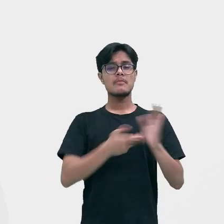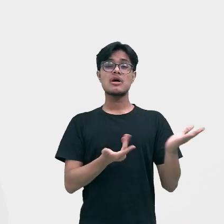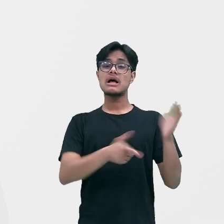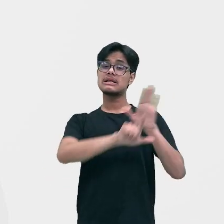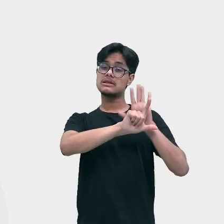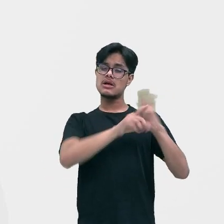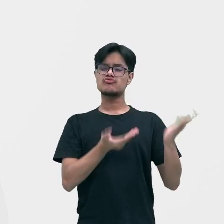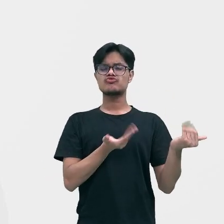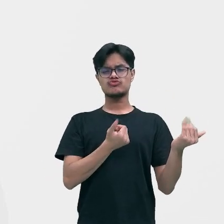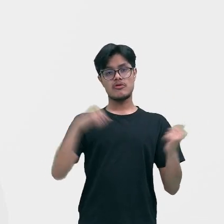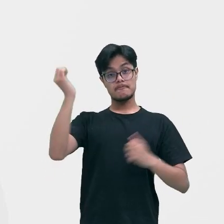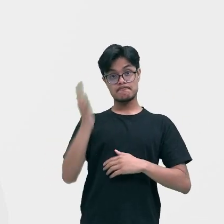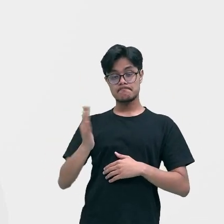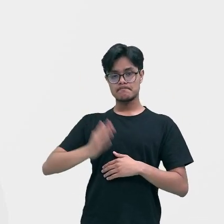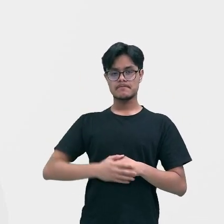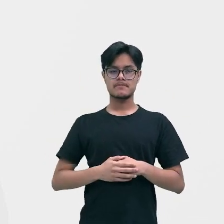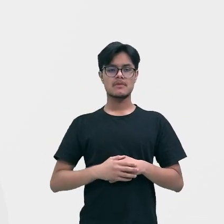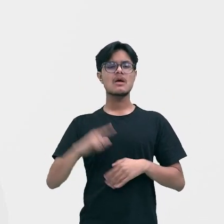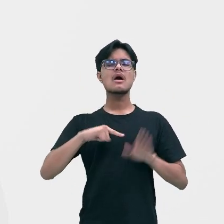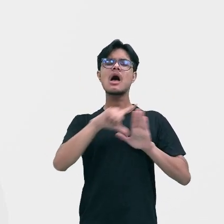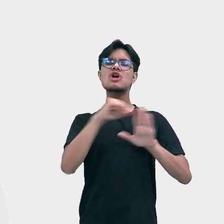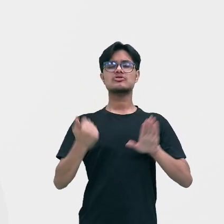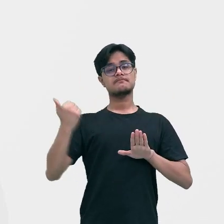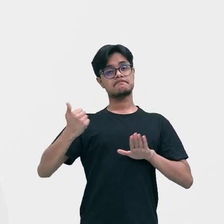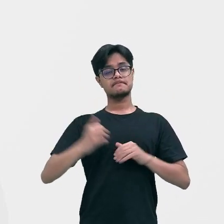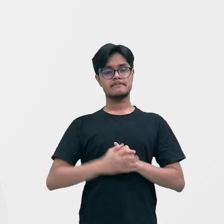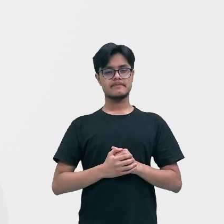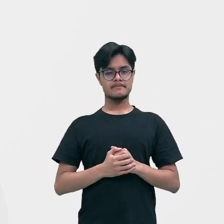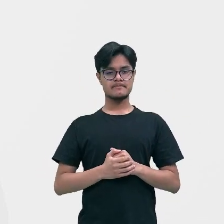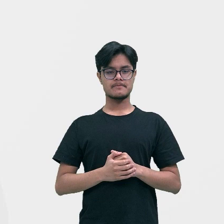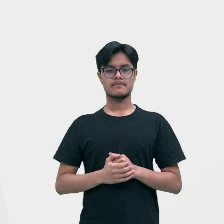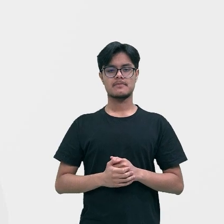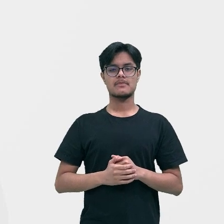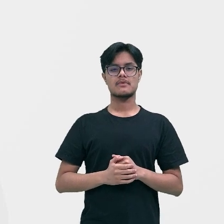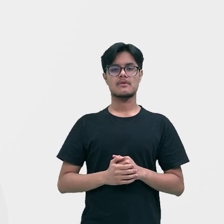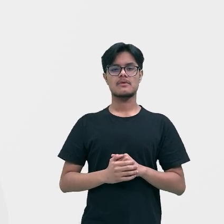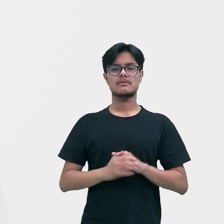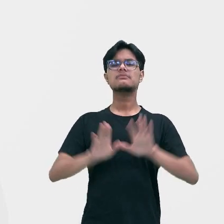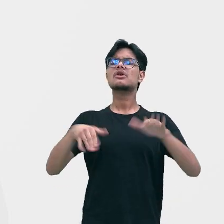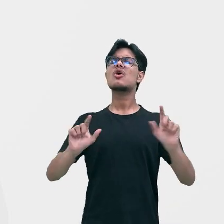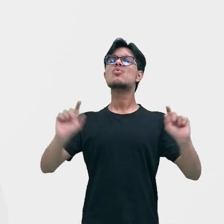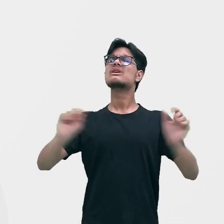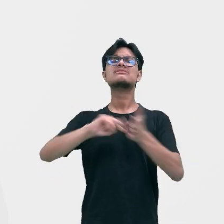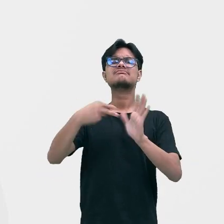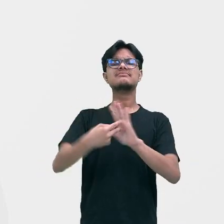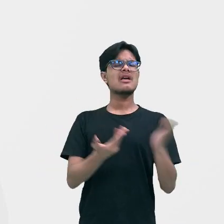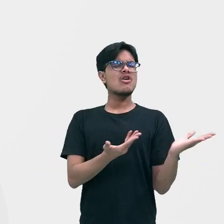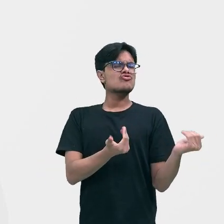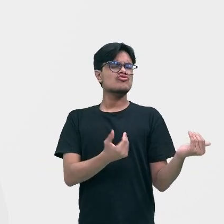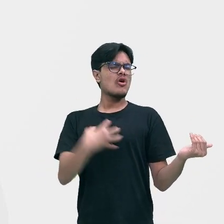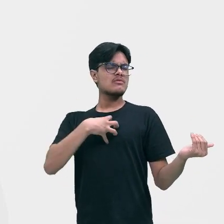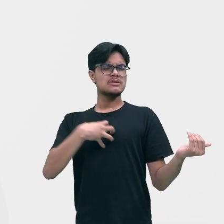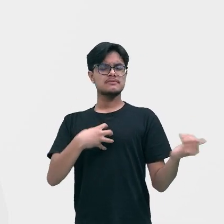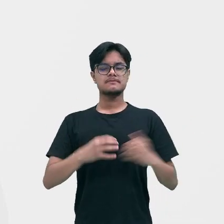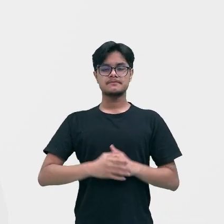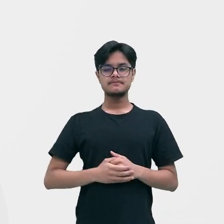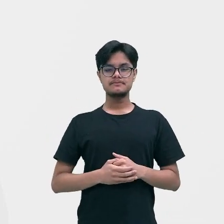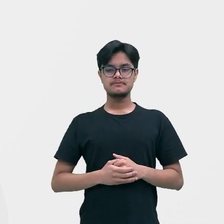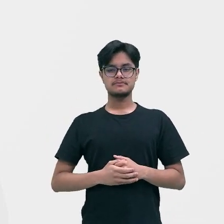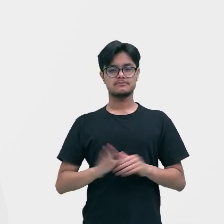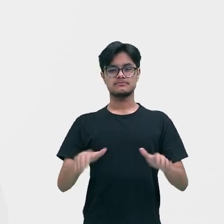Juventude Brasileiro, lá em seu artigo 1º, eles definem o que é ser jovem, o que é a juventude no